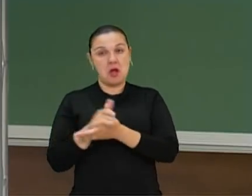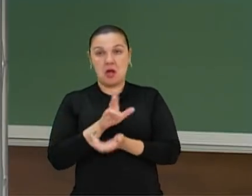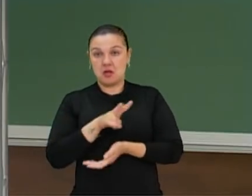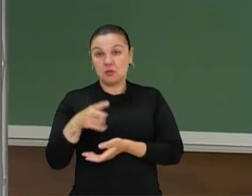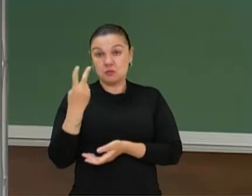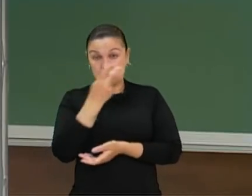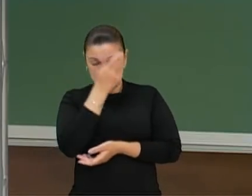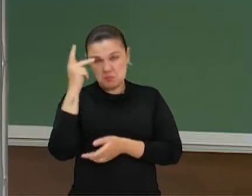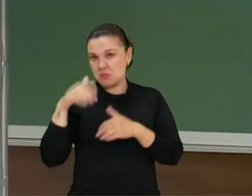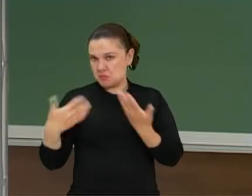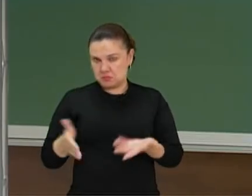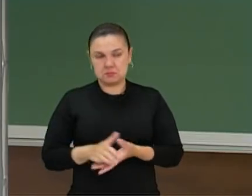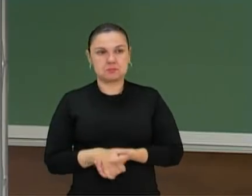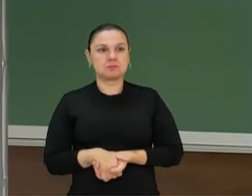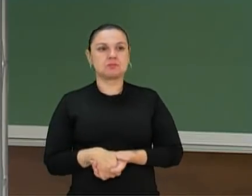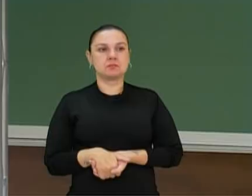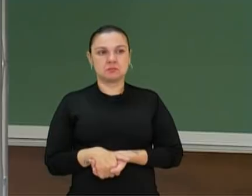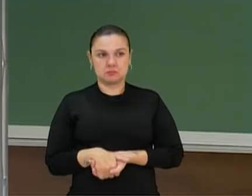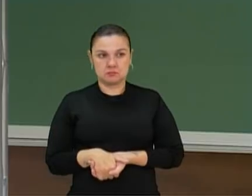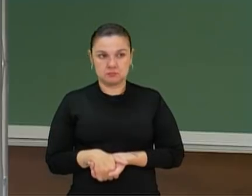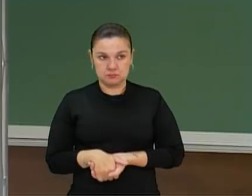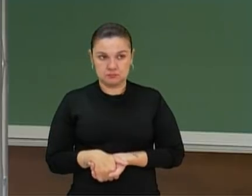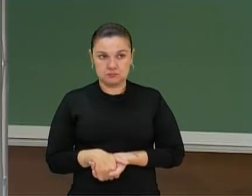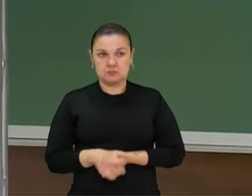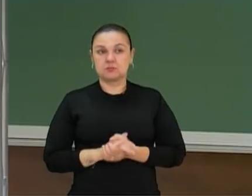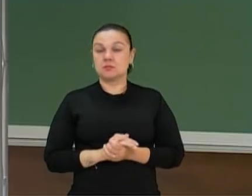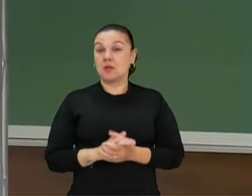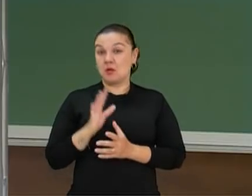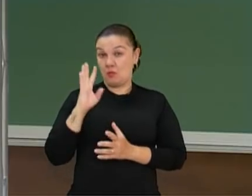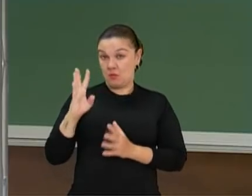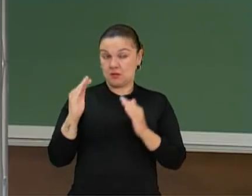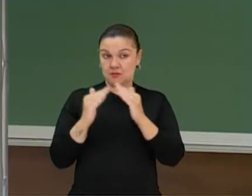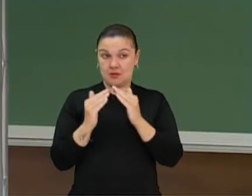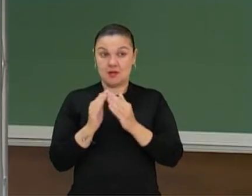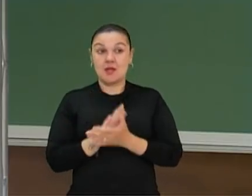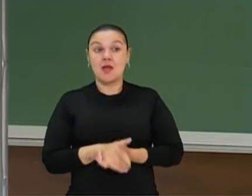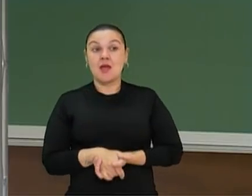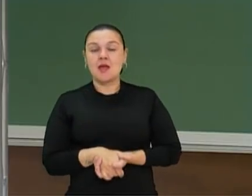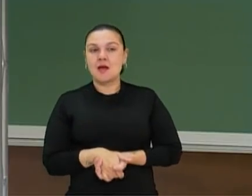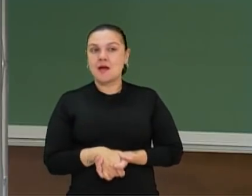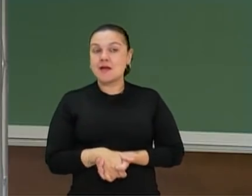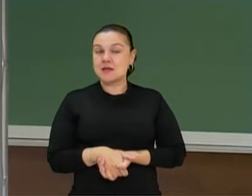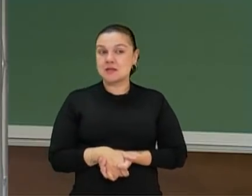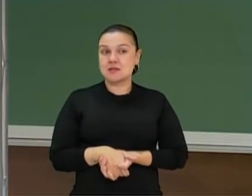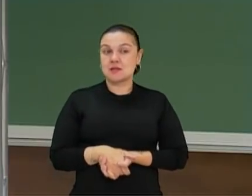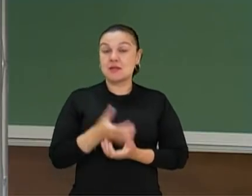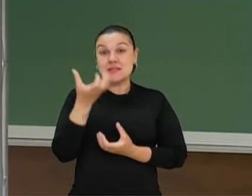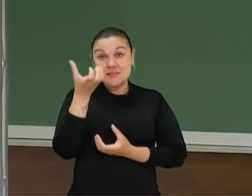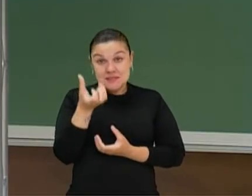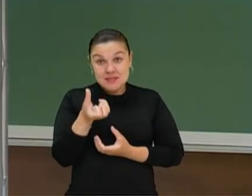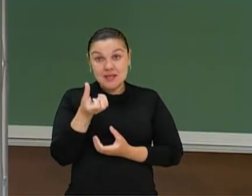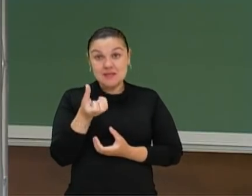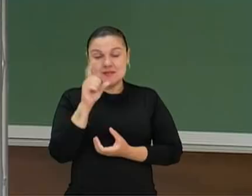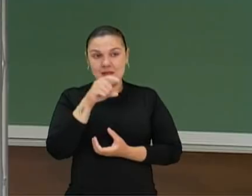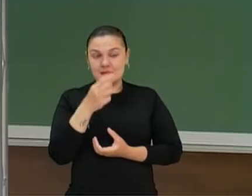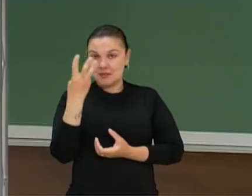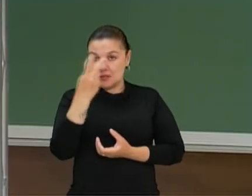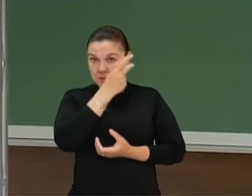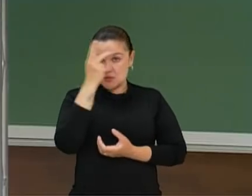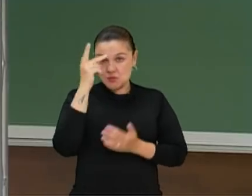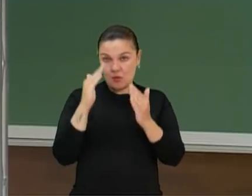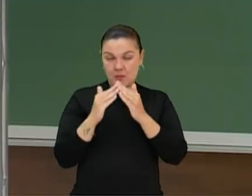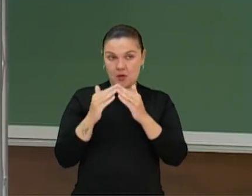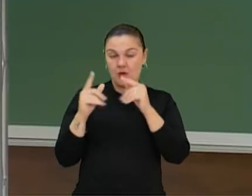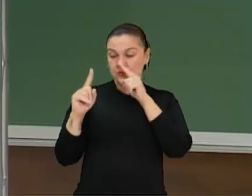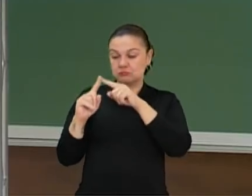duas pessoas, enfim, né? 4 casas tem 2 moradores cada uma. 6 casas tem 3 habitantes. Se eu ver aqui, ó,